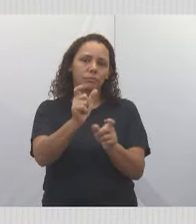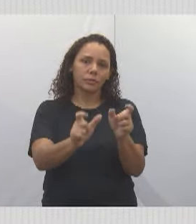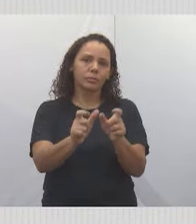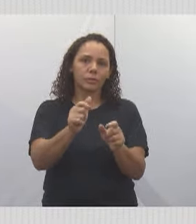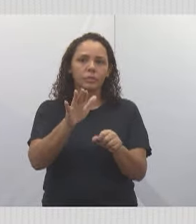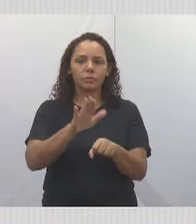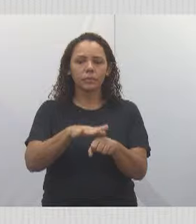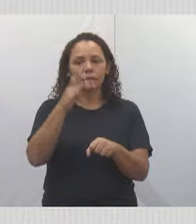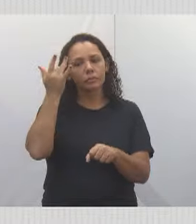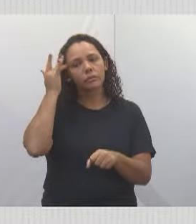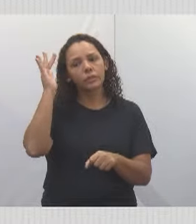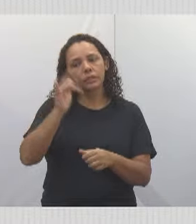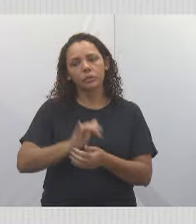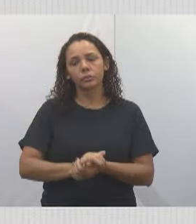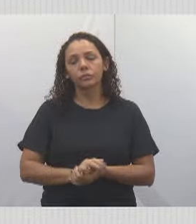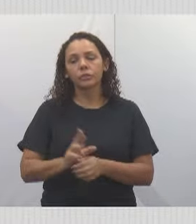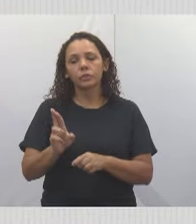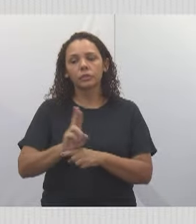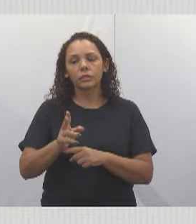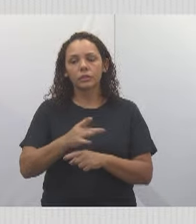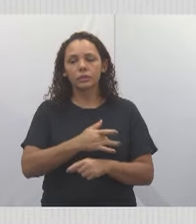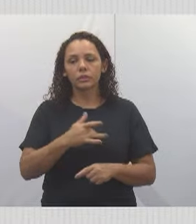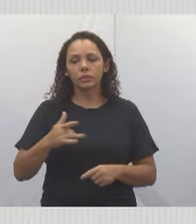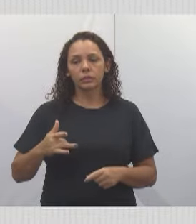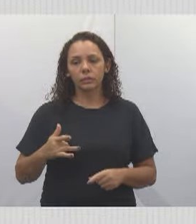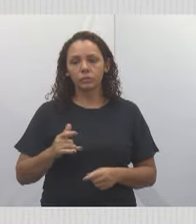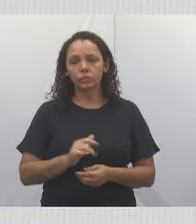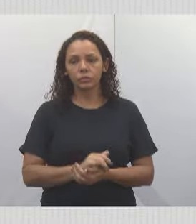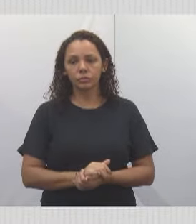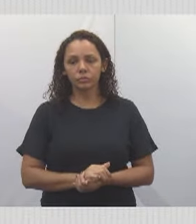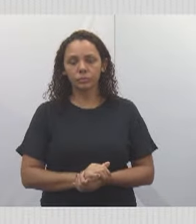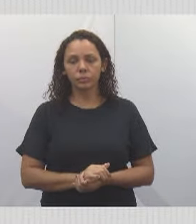Pode passar para a gente. Vigilância à saúde.